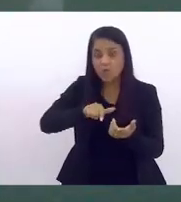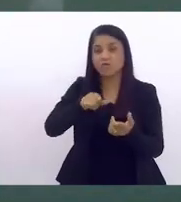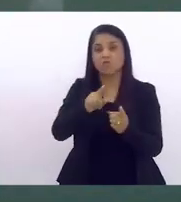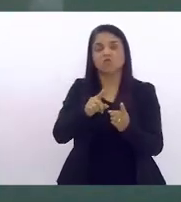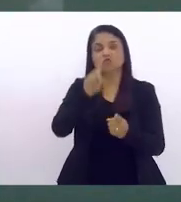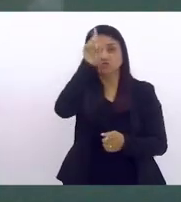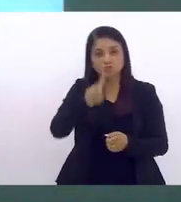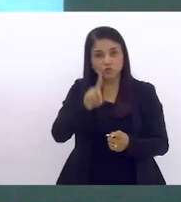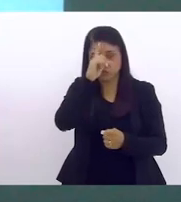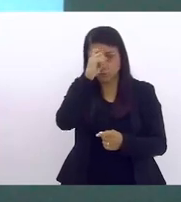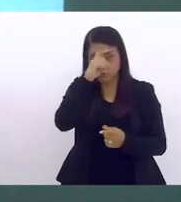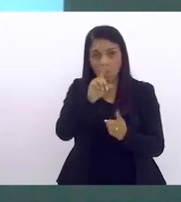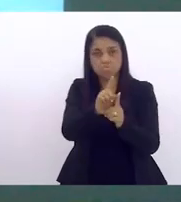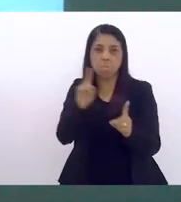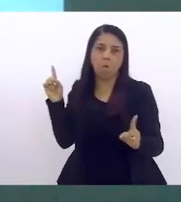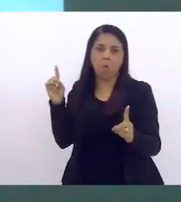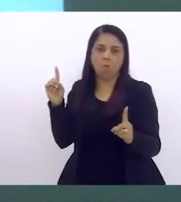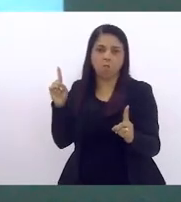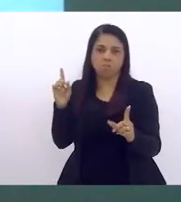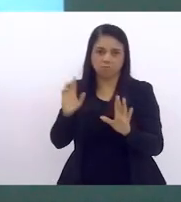afasta o responsável.